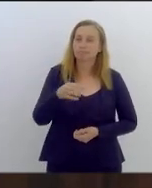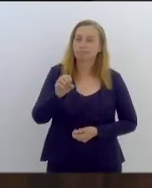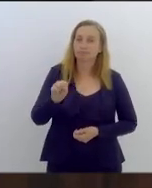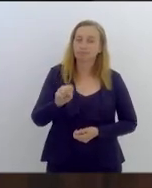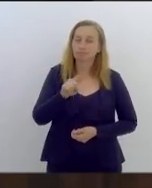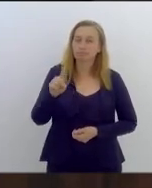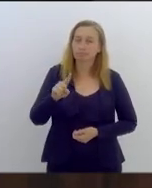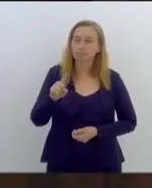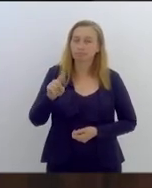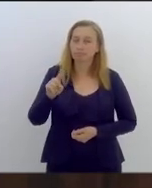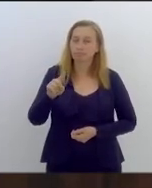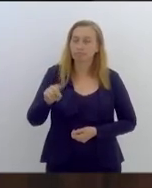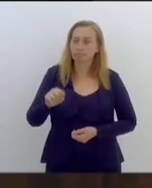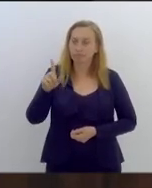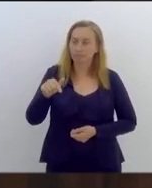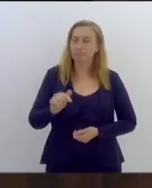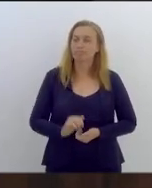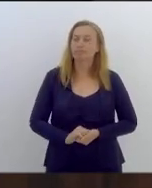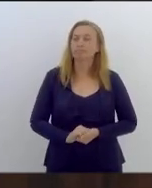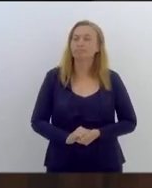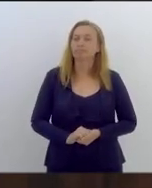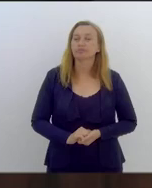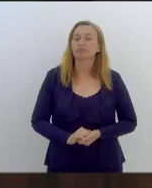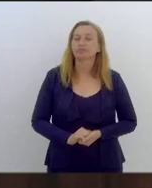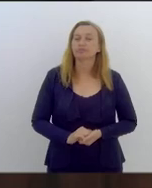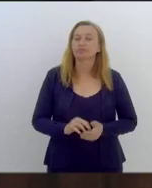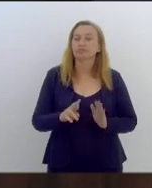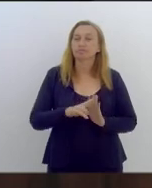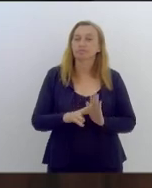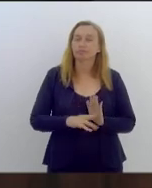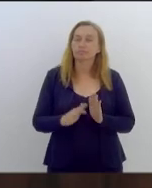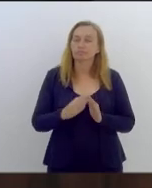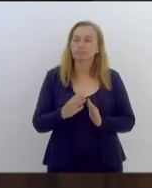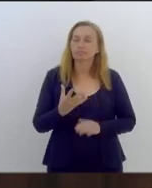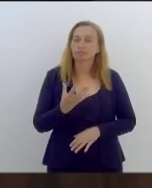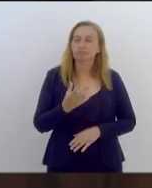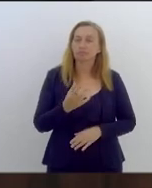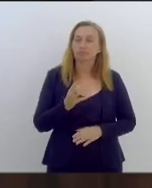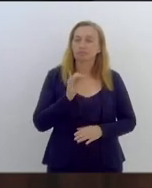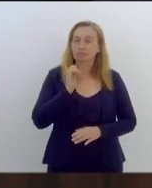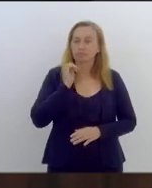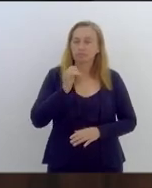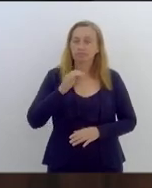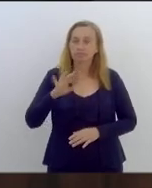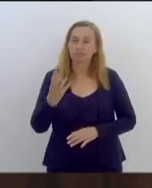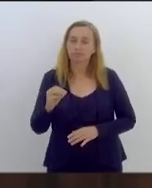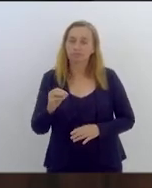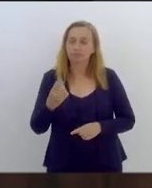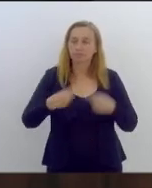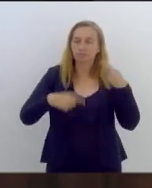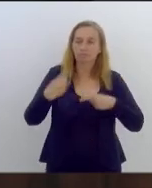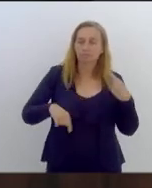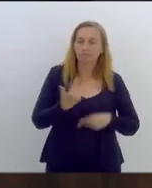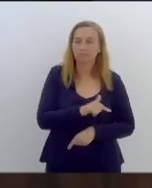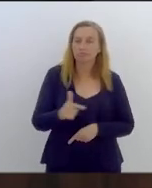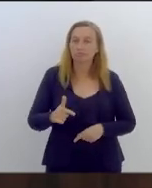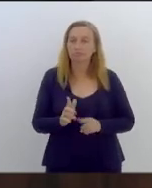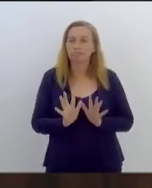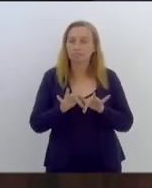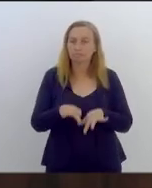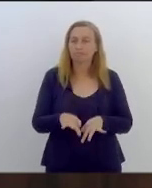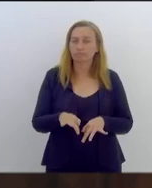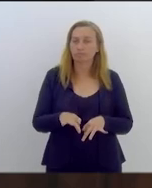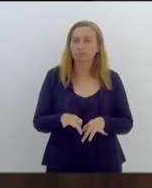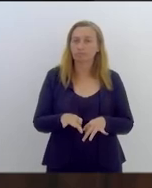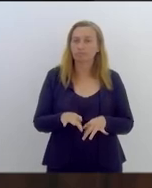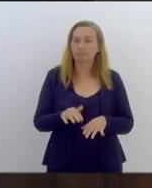Nalim. Parecer da Comissão de Normas Internas e Proposições Externas, favorável, relator deputado Chico Machado. Em discussão, não havendo quem queira discutir, encerrada a